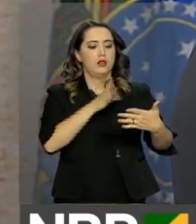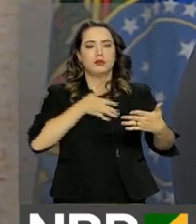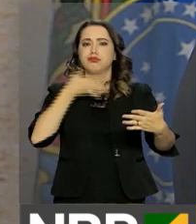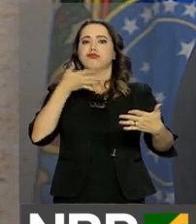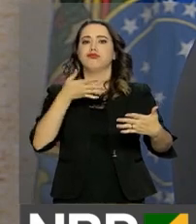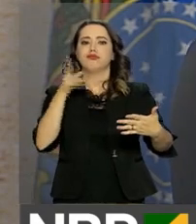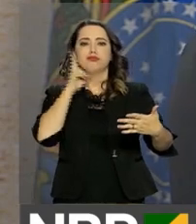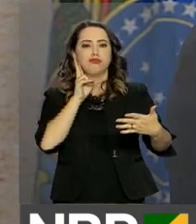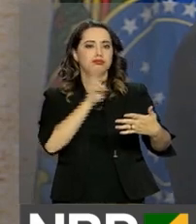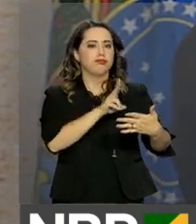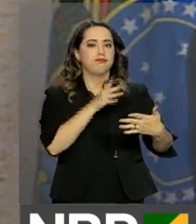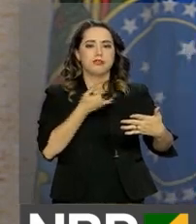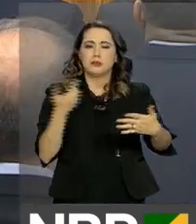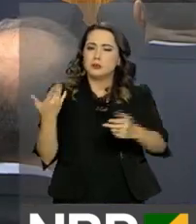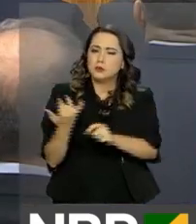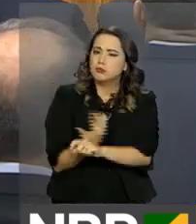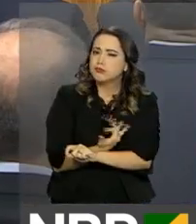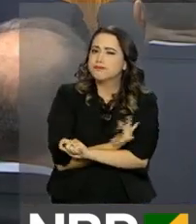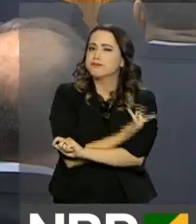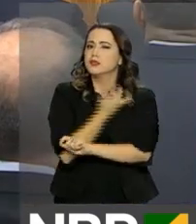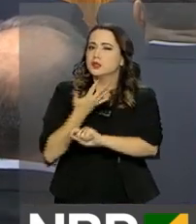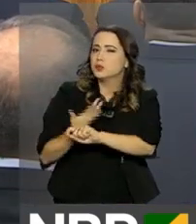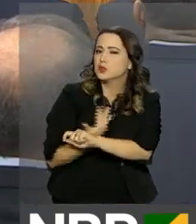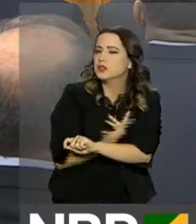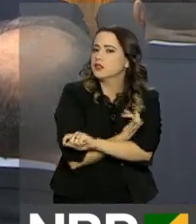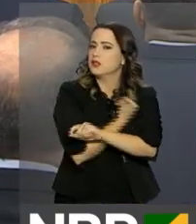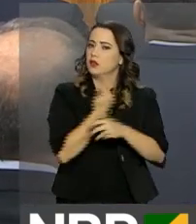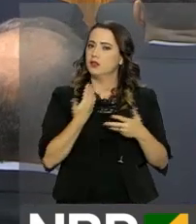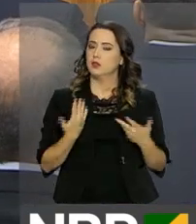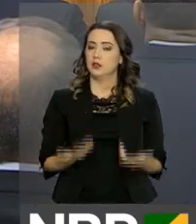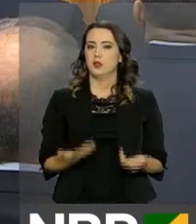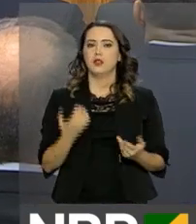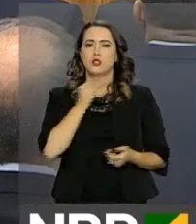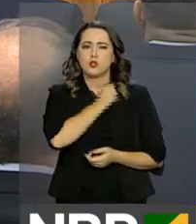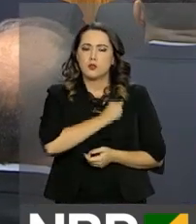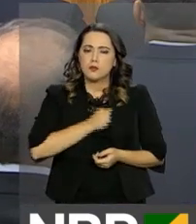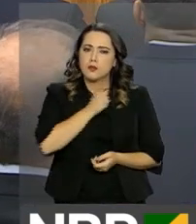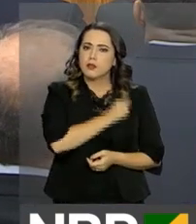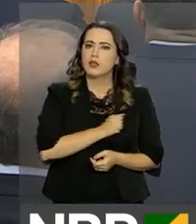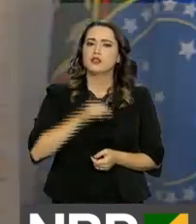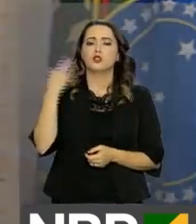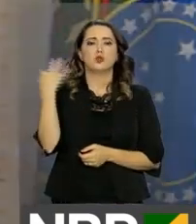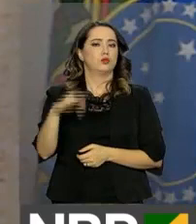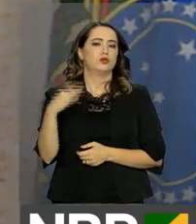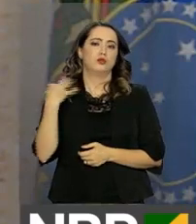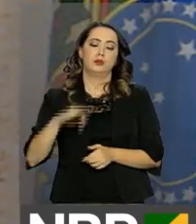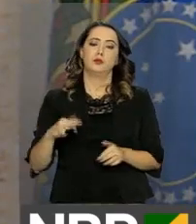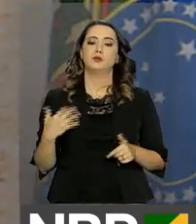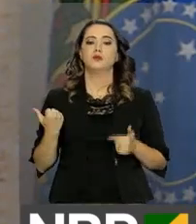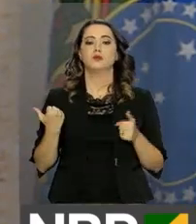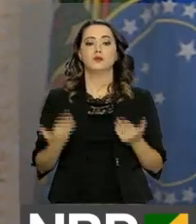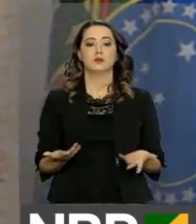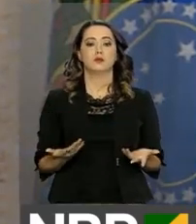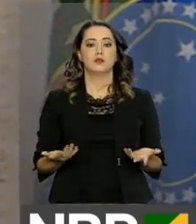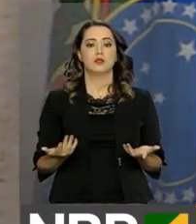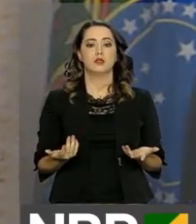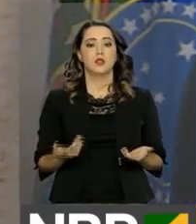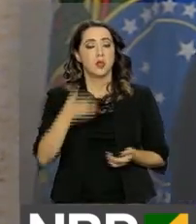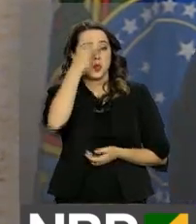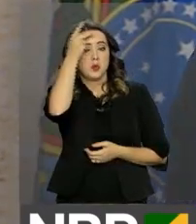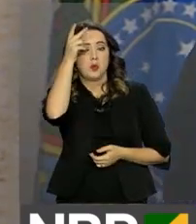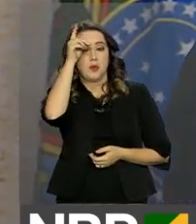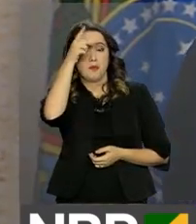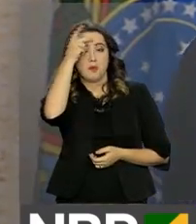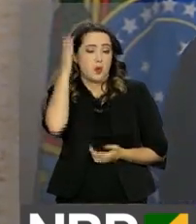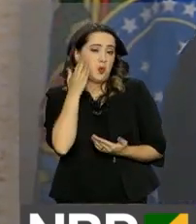deve ter tido essa sensação de muita saudade, de muita dor. E eu nem sei se quem escreveu a